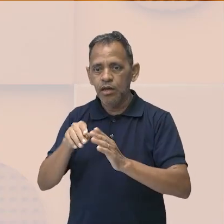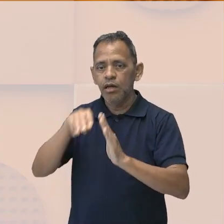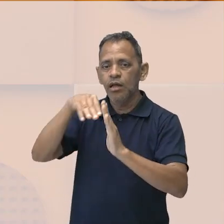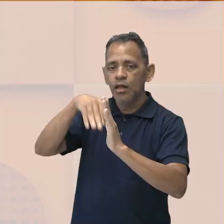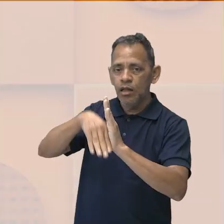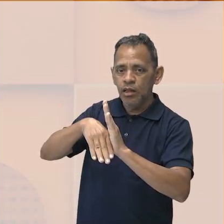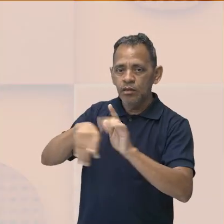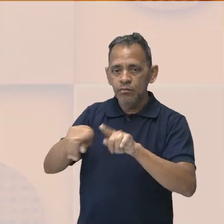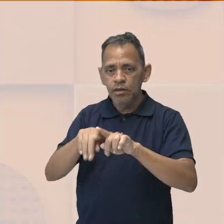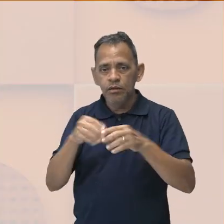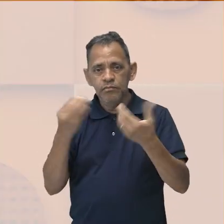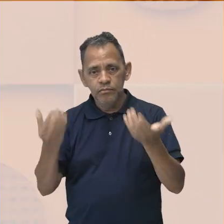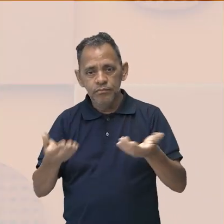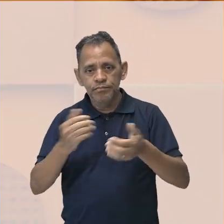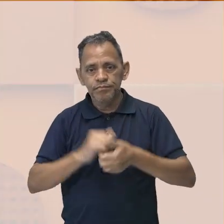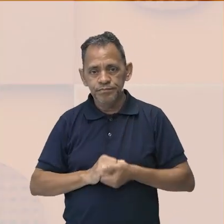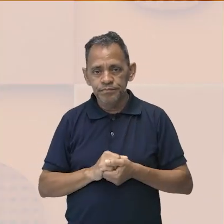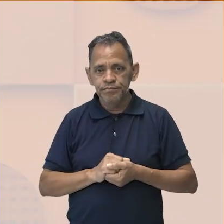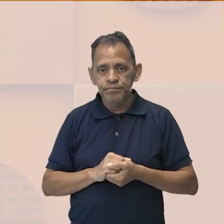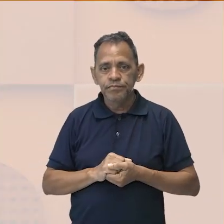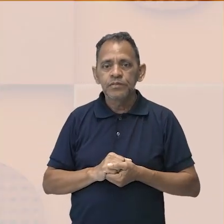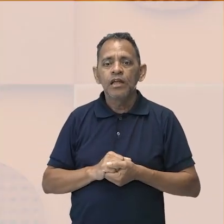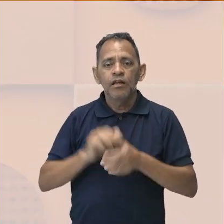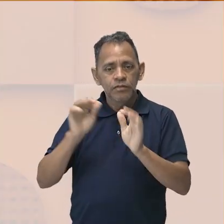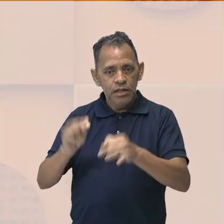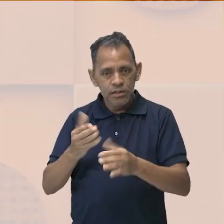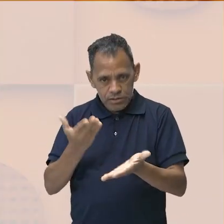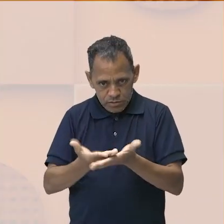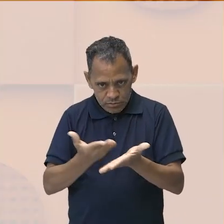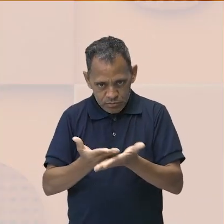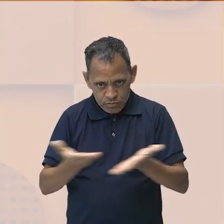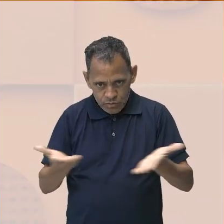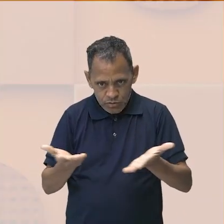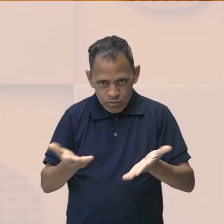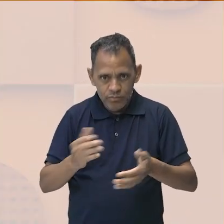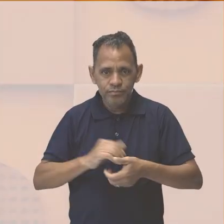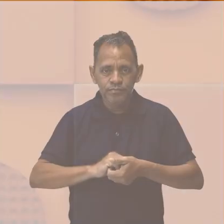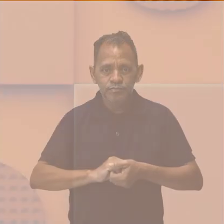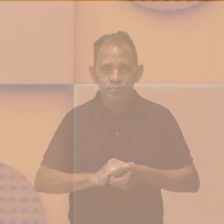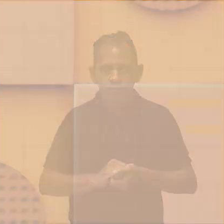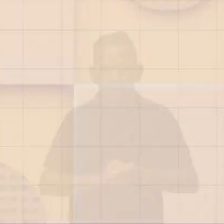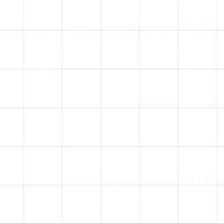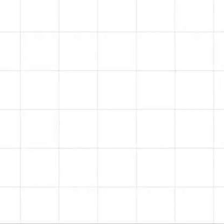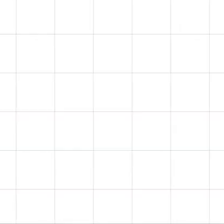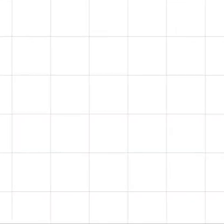desvantagens, tá certo, gente? E assim, a gente finaliza esse momento da nossa aula.